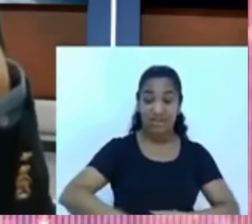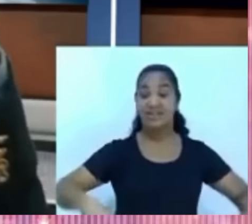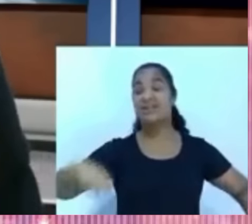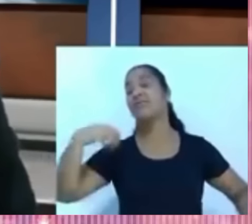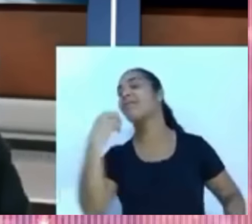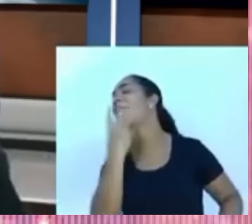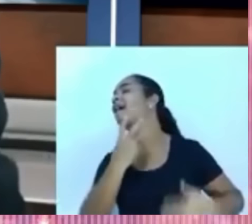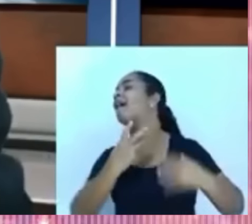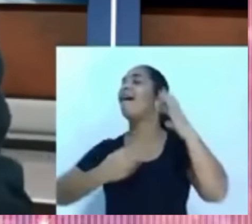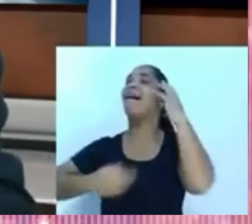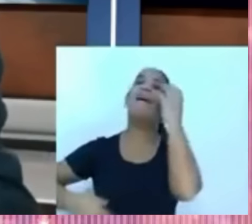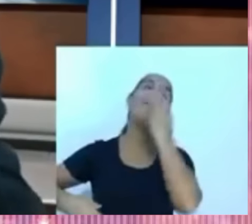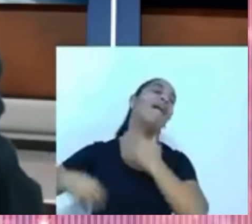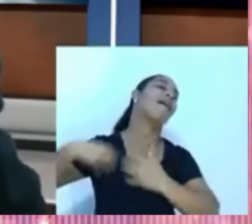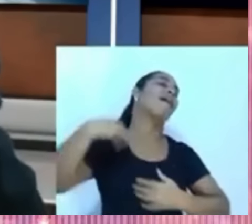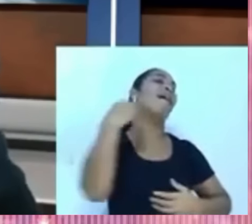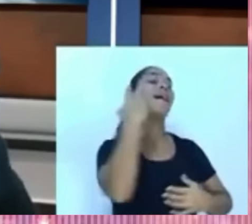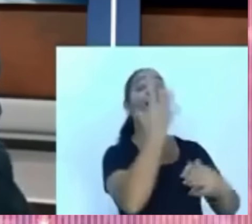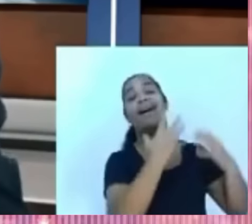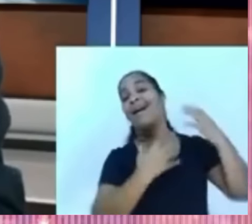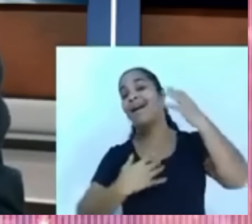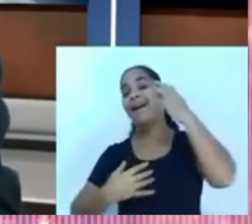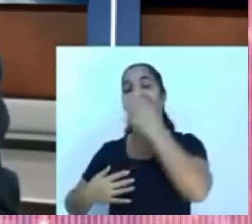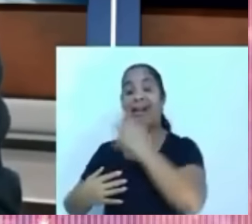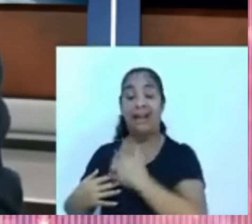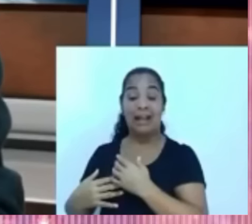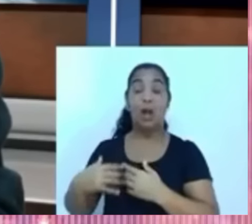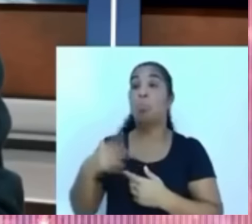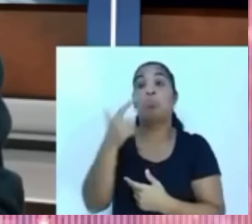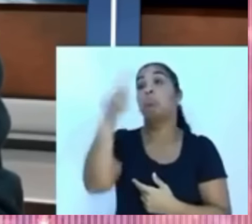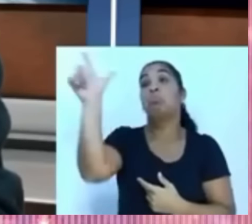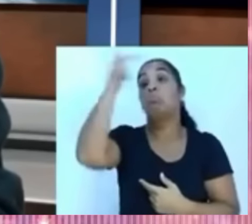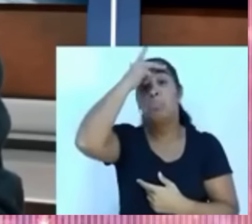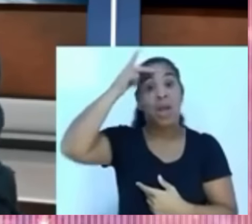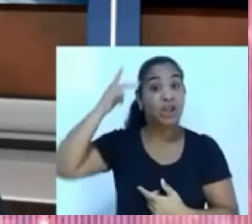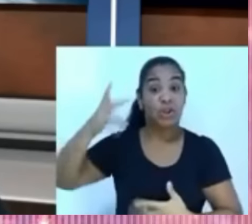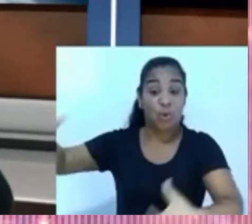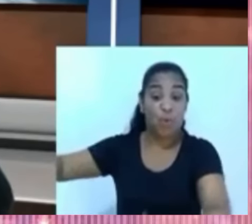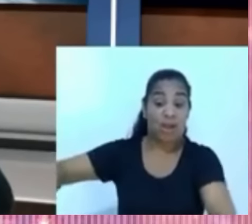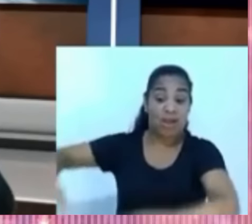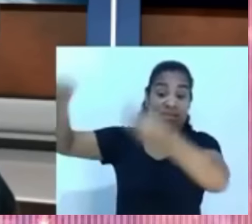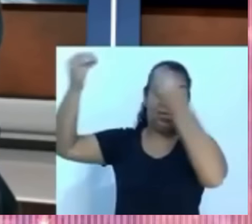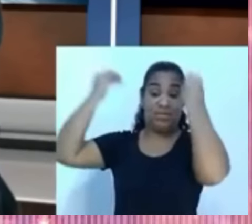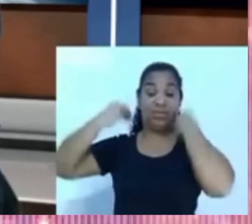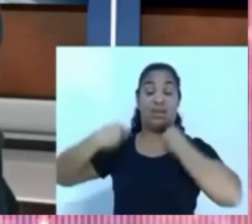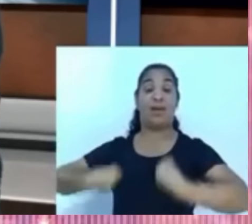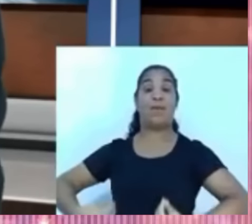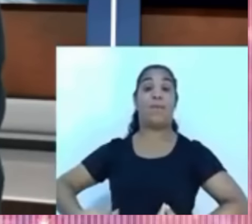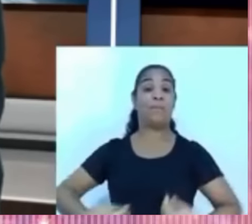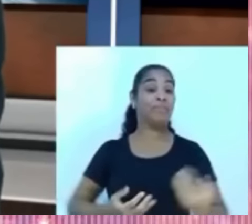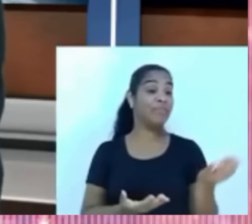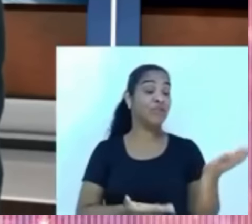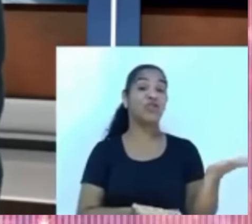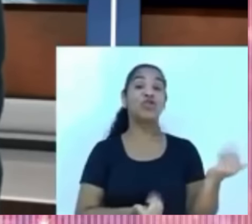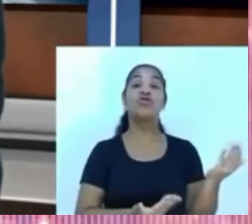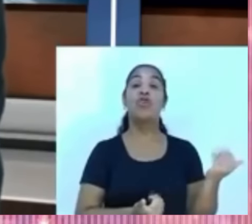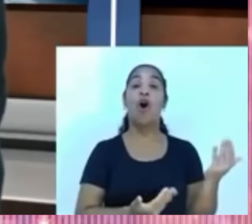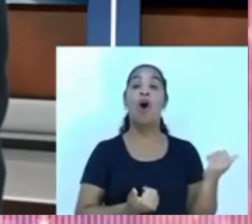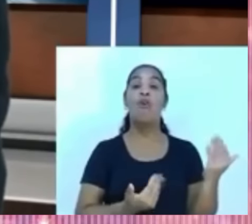até que um trapo velho de um sobretudo lhe cobriu o corpo cansado jovem e